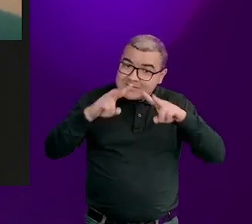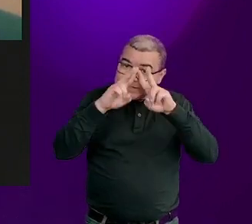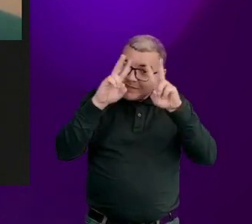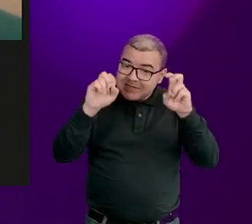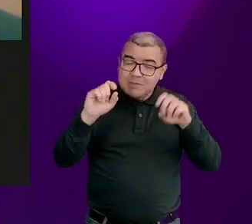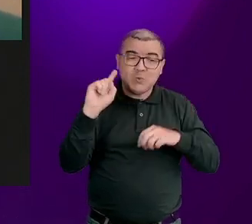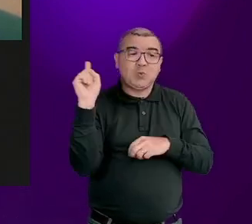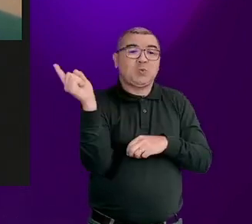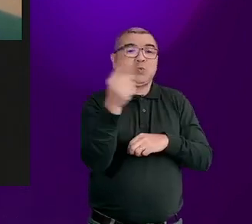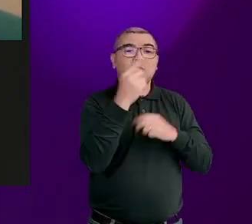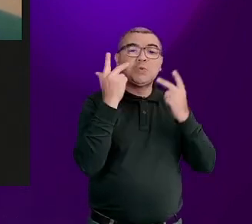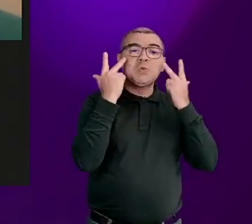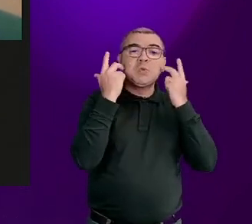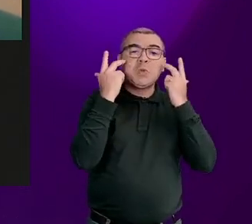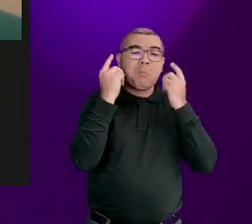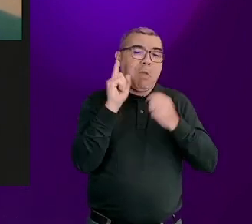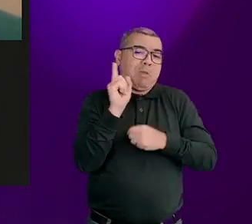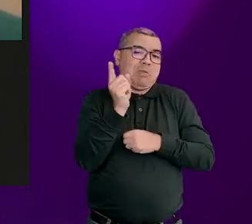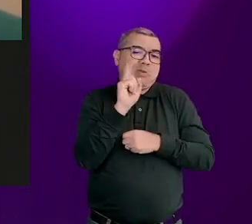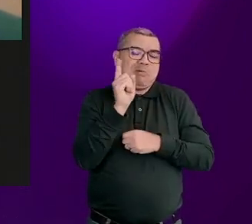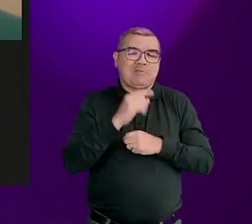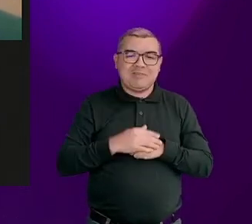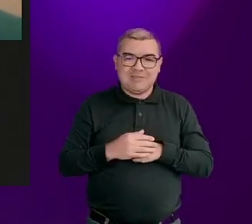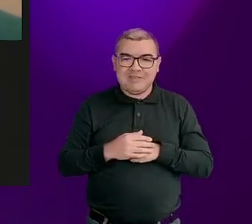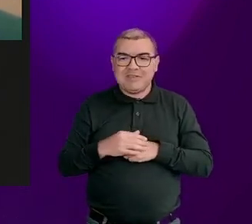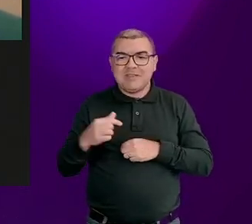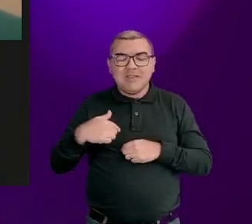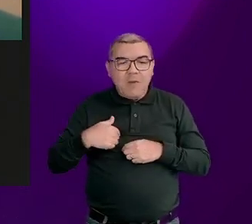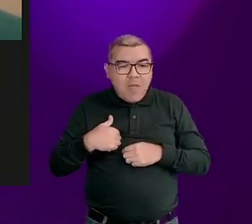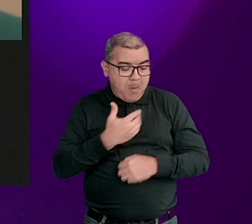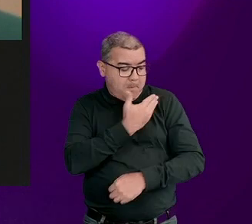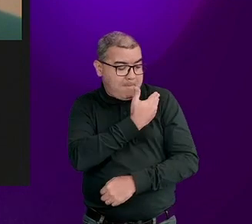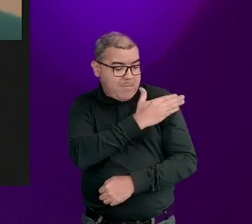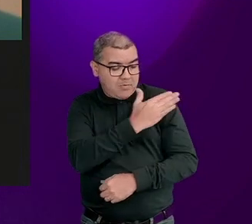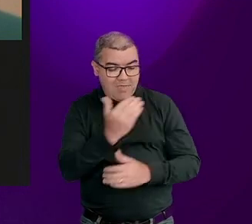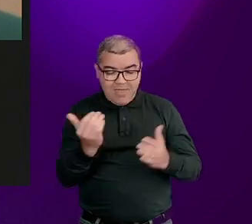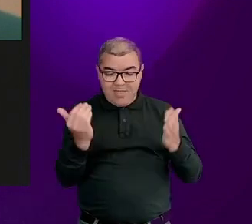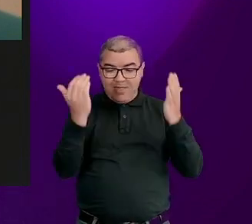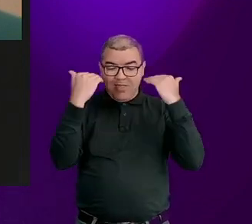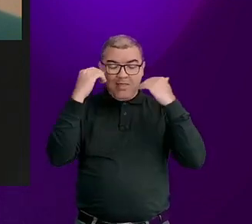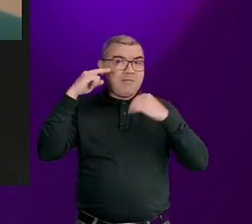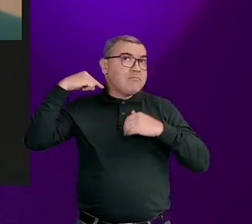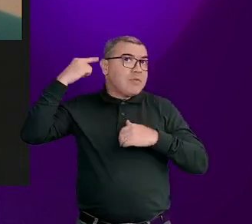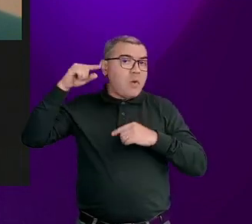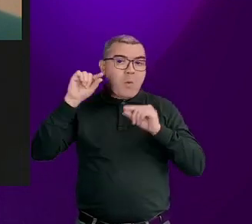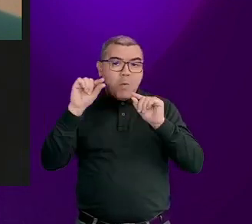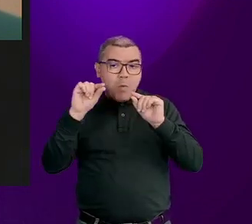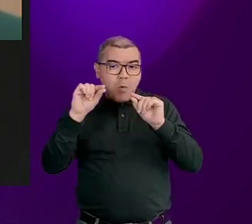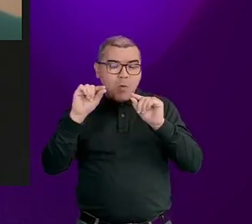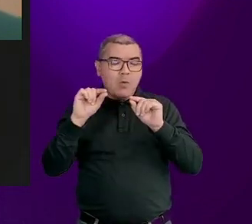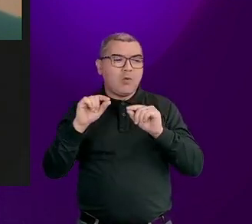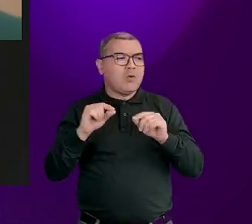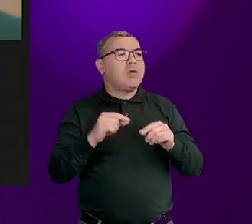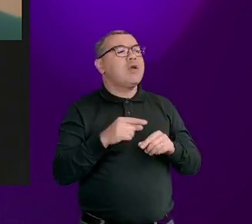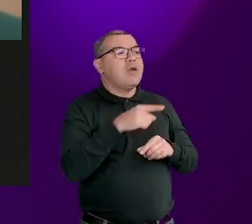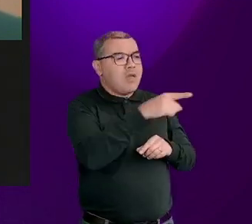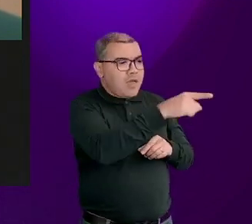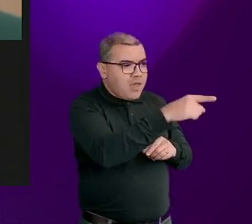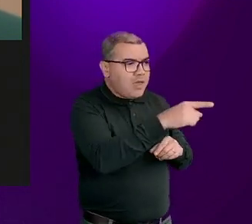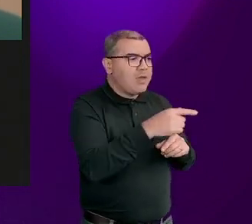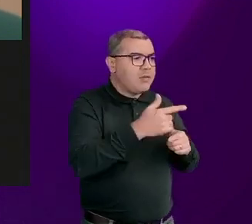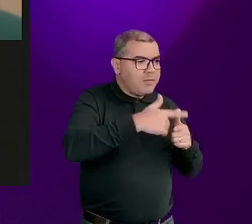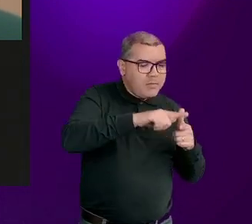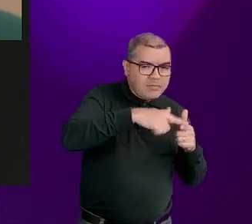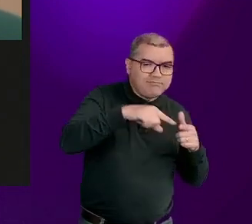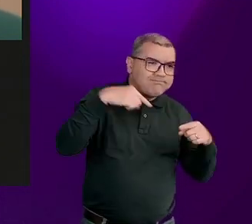eu não tenho preconceito com o que é anormal em mim, eu permito que o meu paciente possa ficar bem.